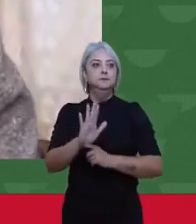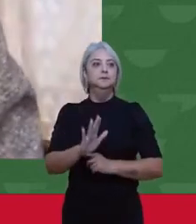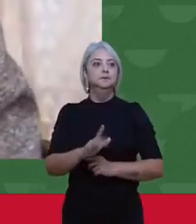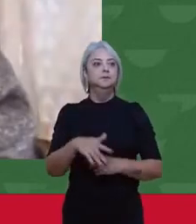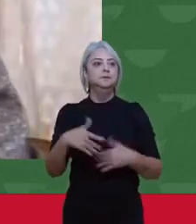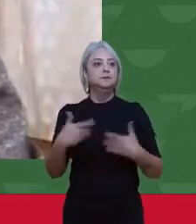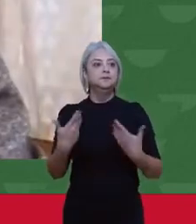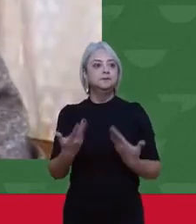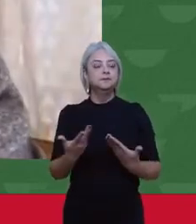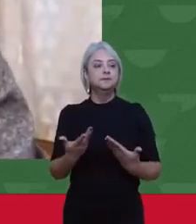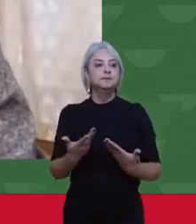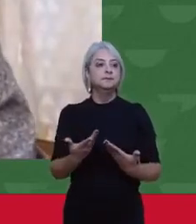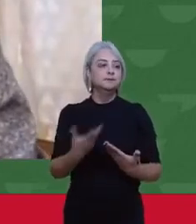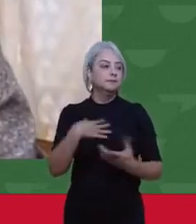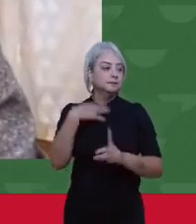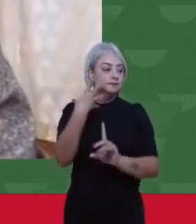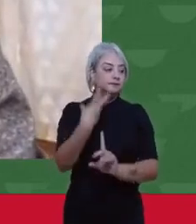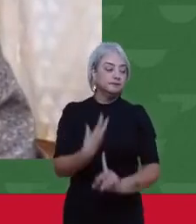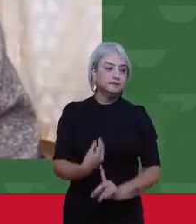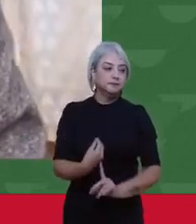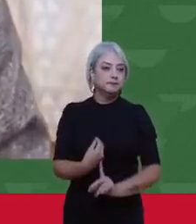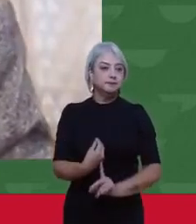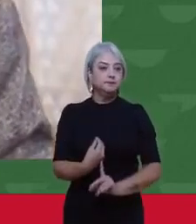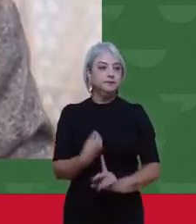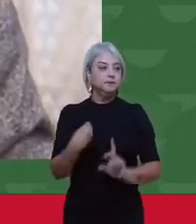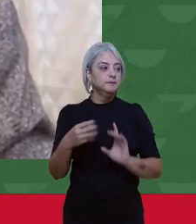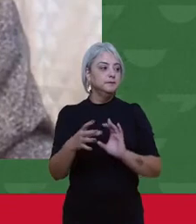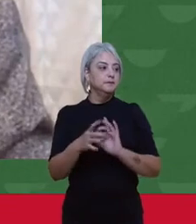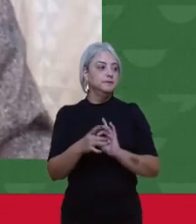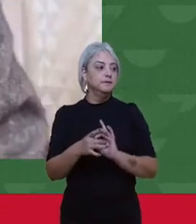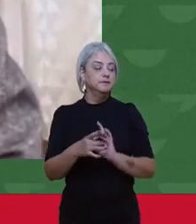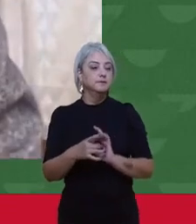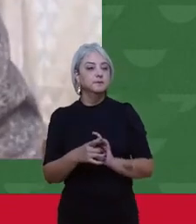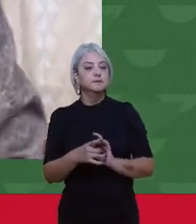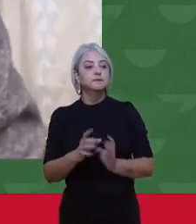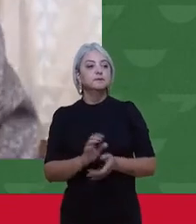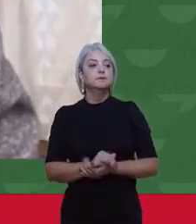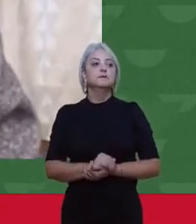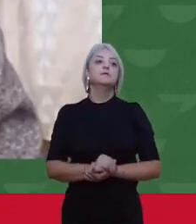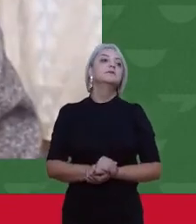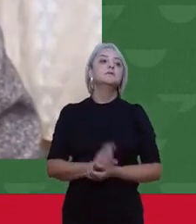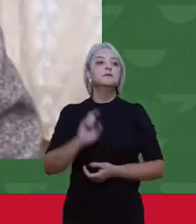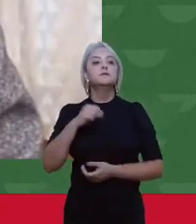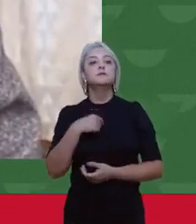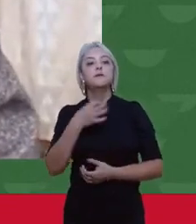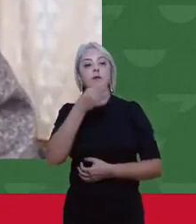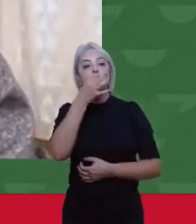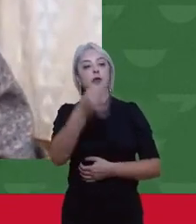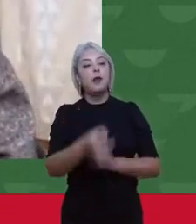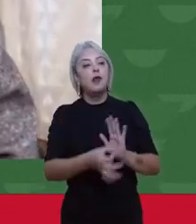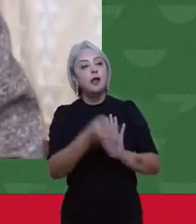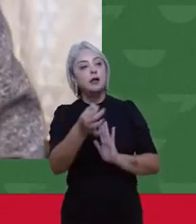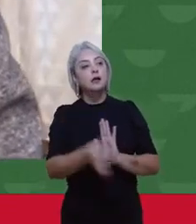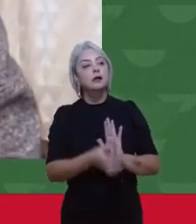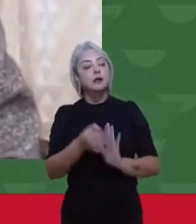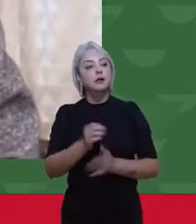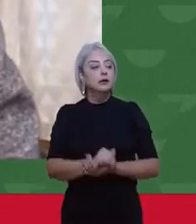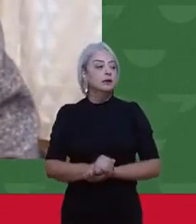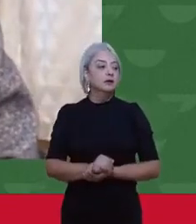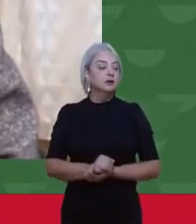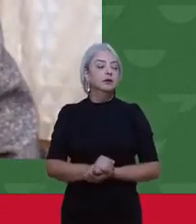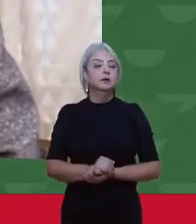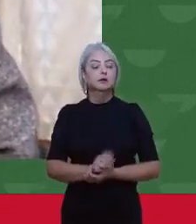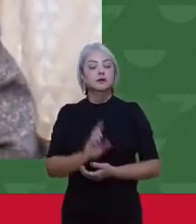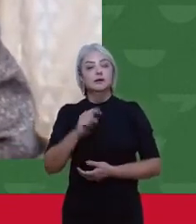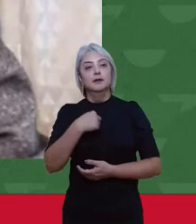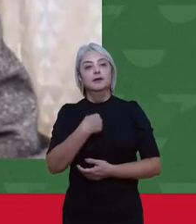galerias. A minha arte está muito ligada à minha literatura e à minha comunicação política. Então, se você olhar, é uma